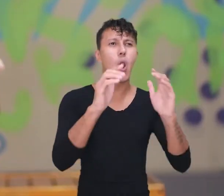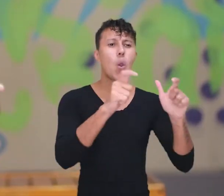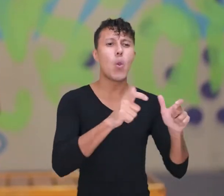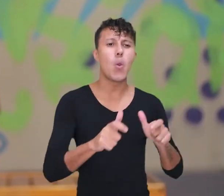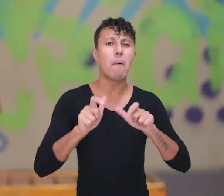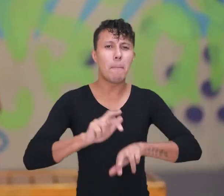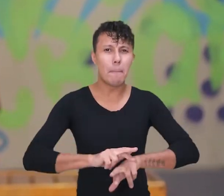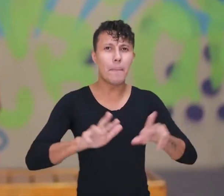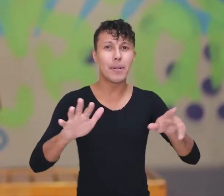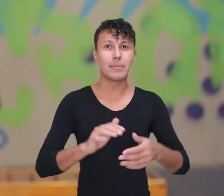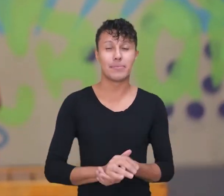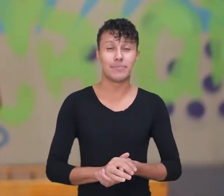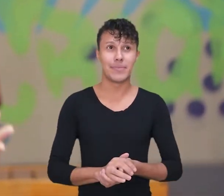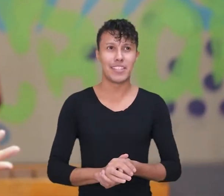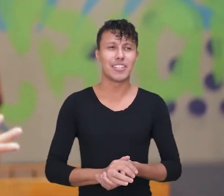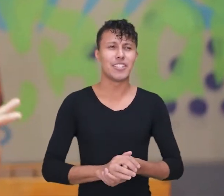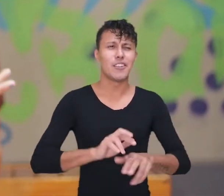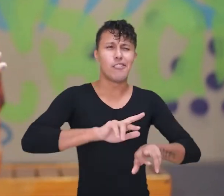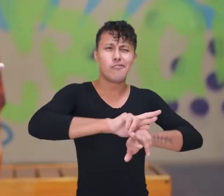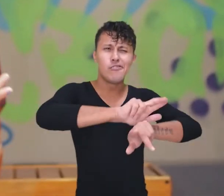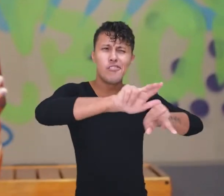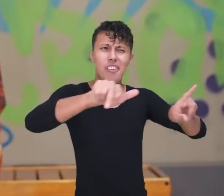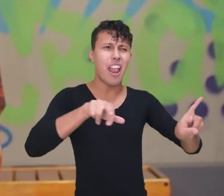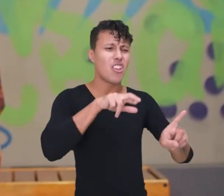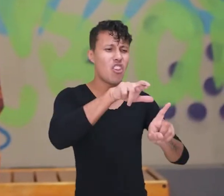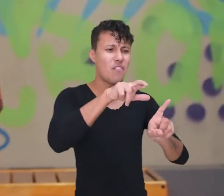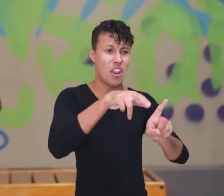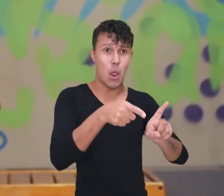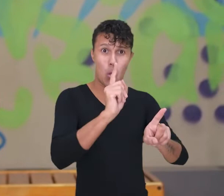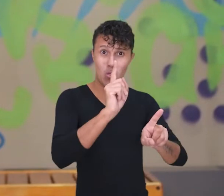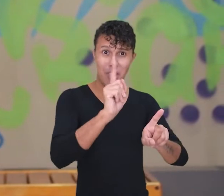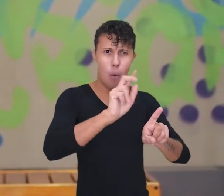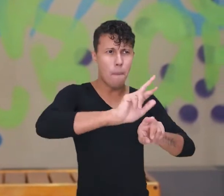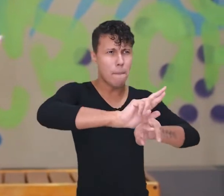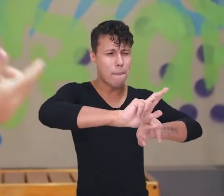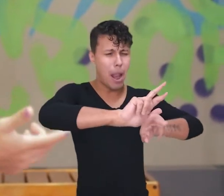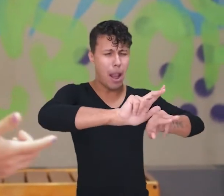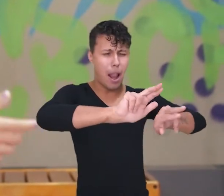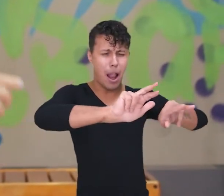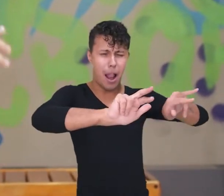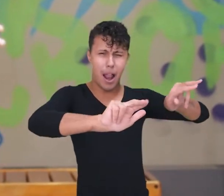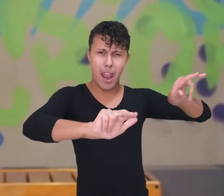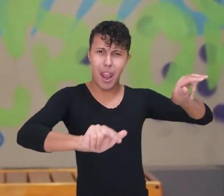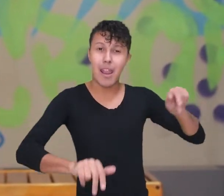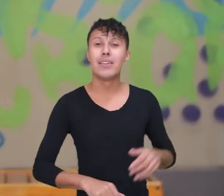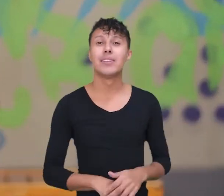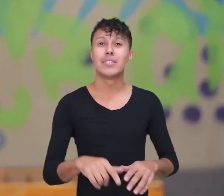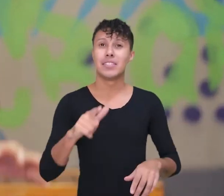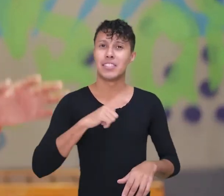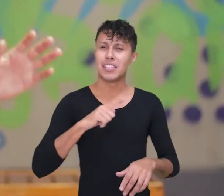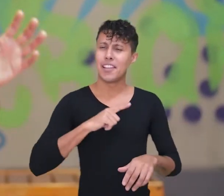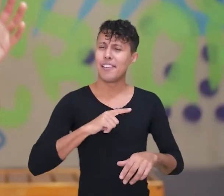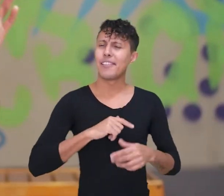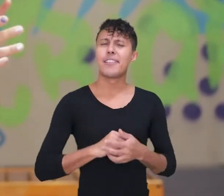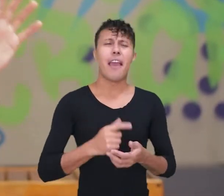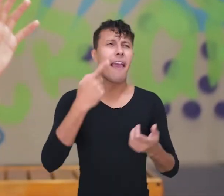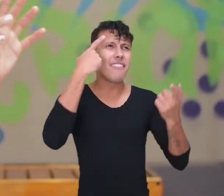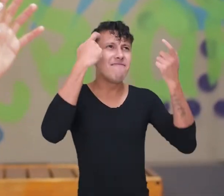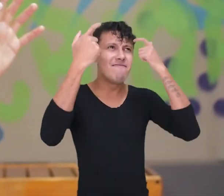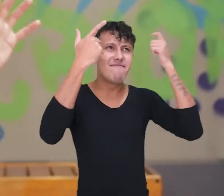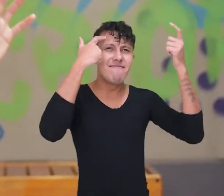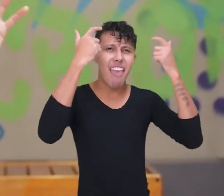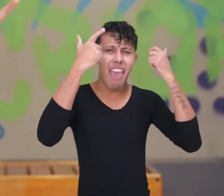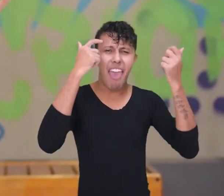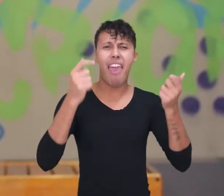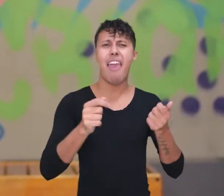sabe? Uhum. Rolou uma diversidade de referências, uma diversidade de diálogos, uma diversidade de